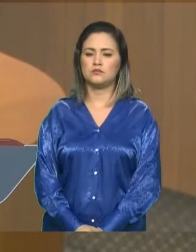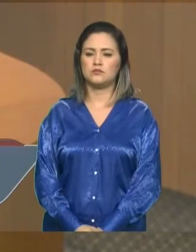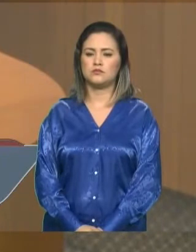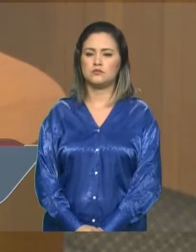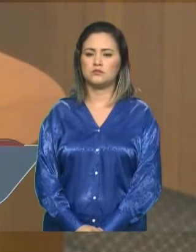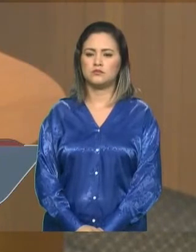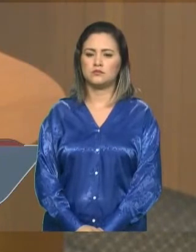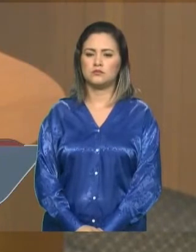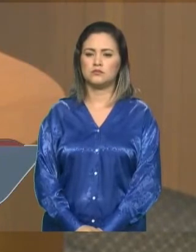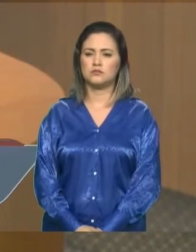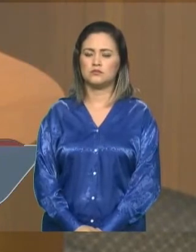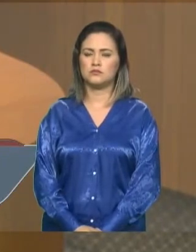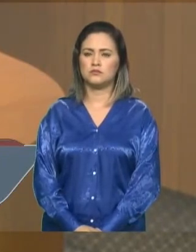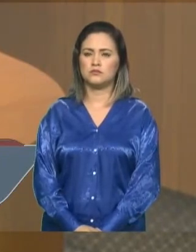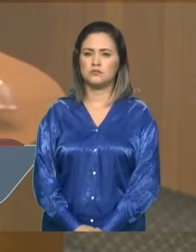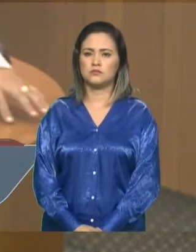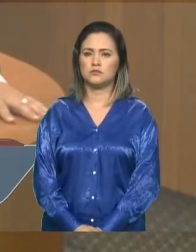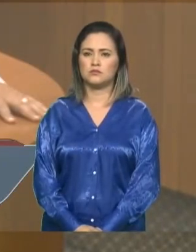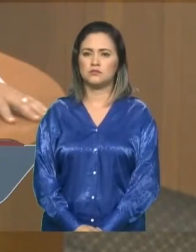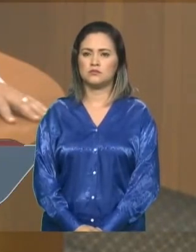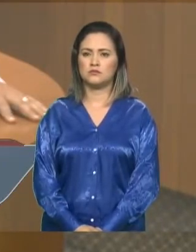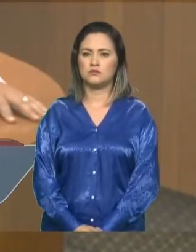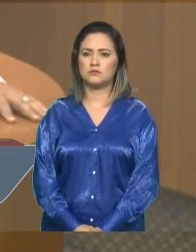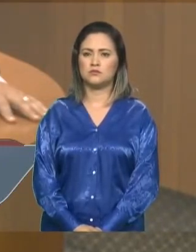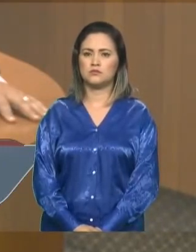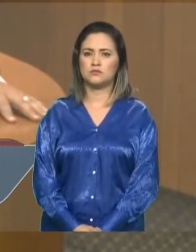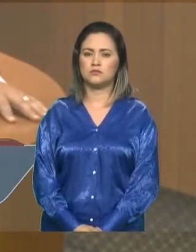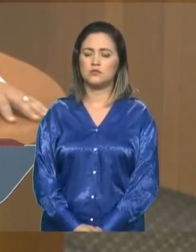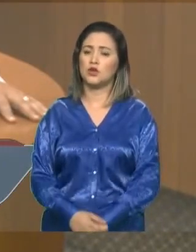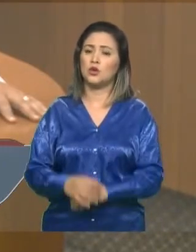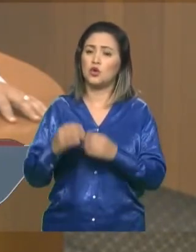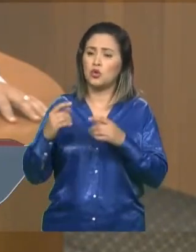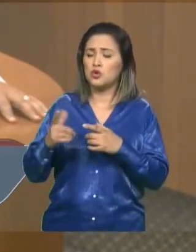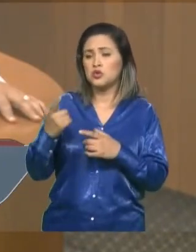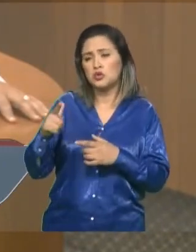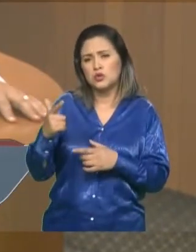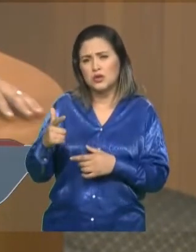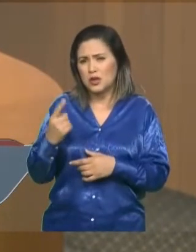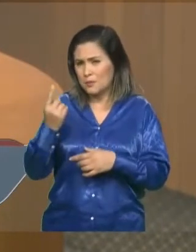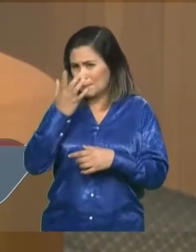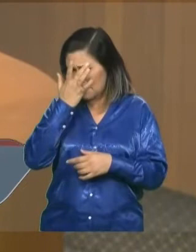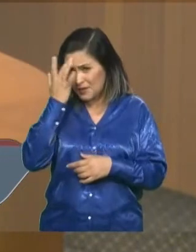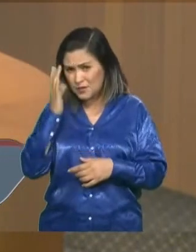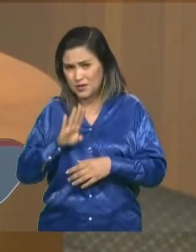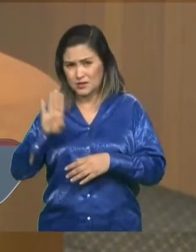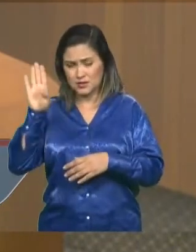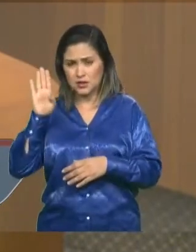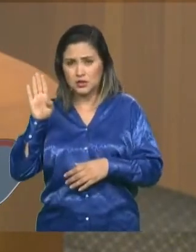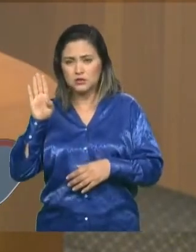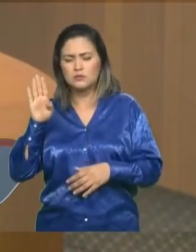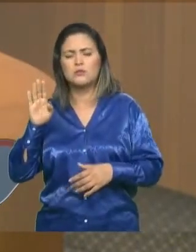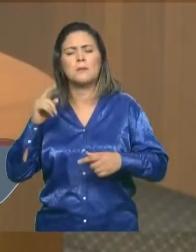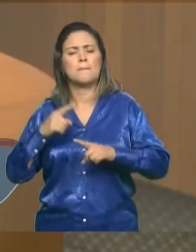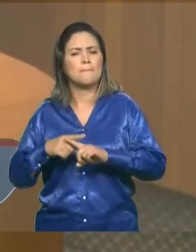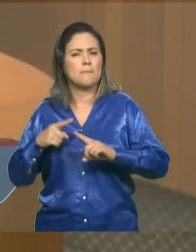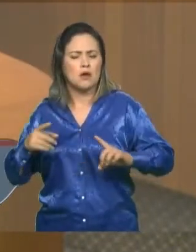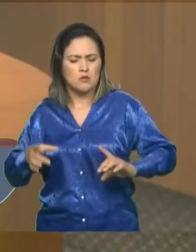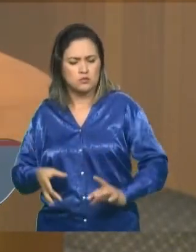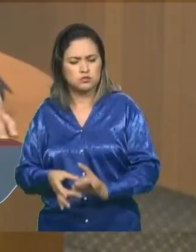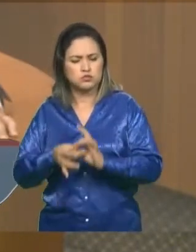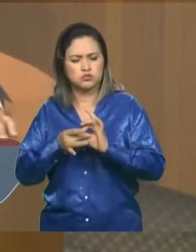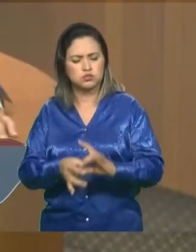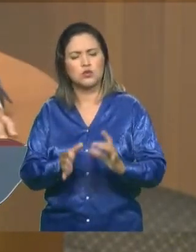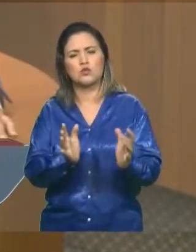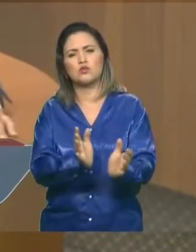prefeito, apoiará certamente um partido aliado e buscará essa unidade, porque afinal de contas foi essa unidade